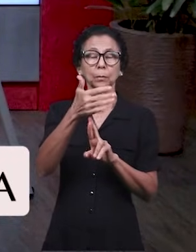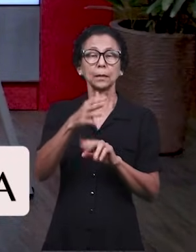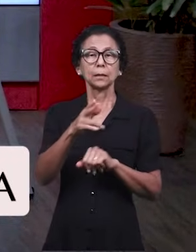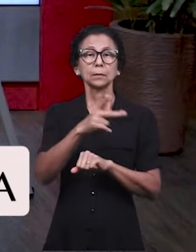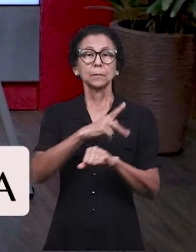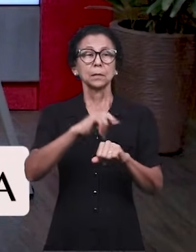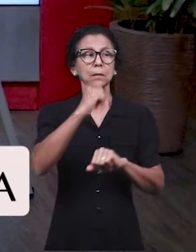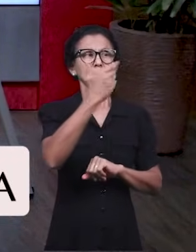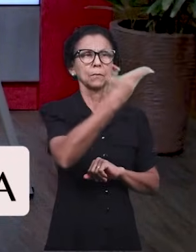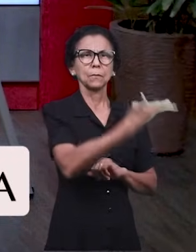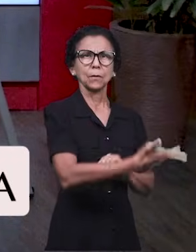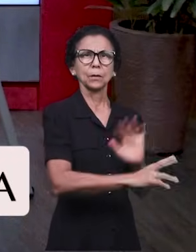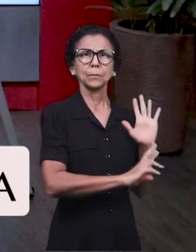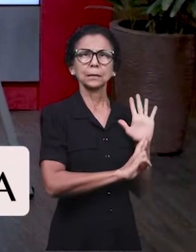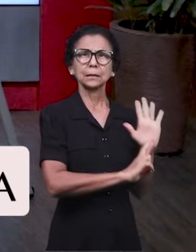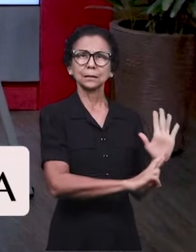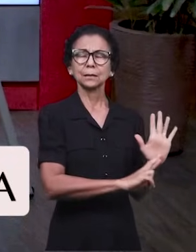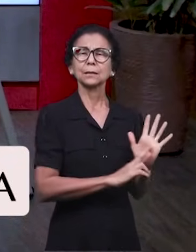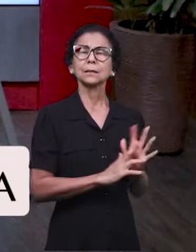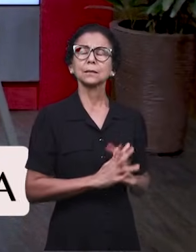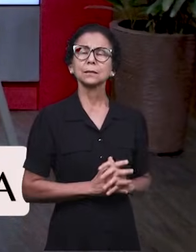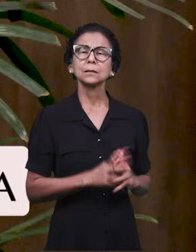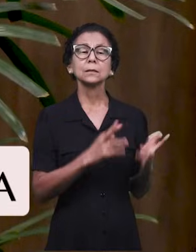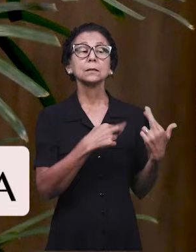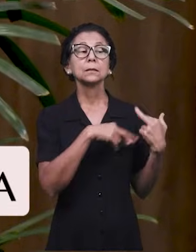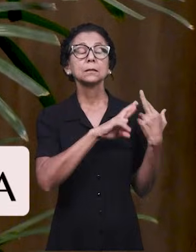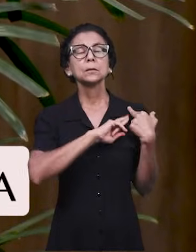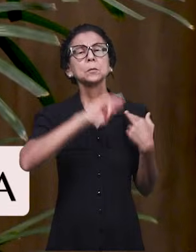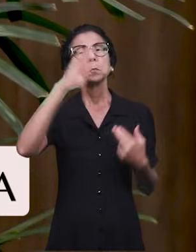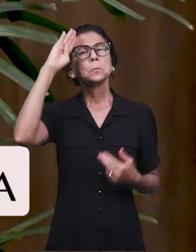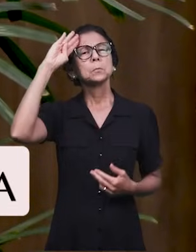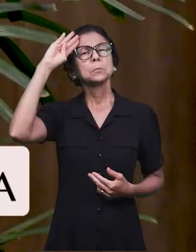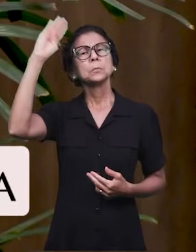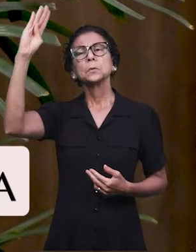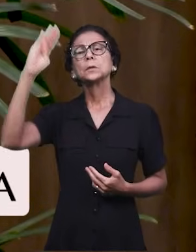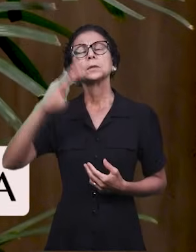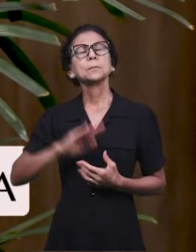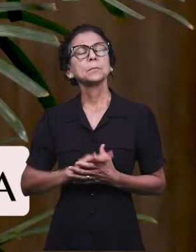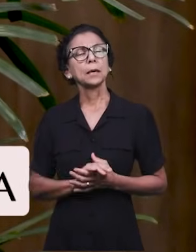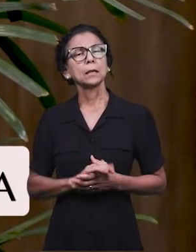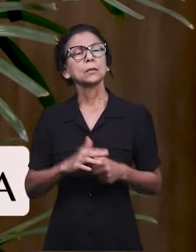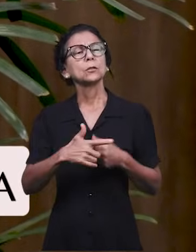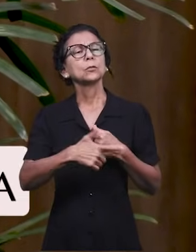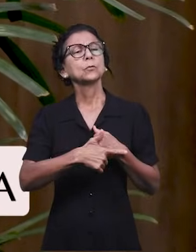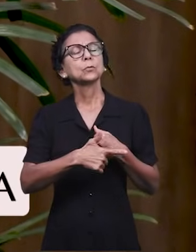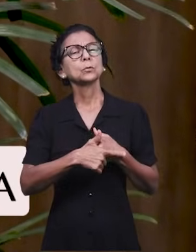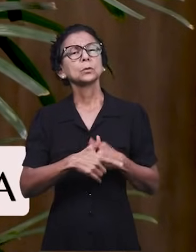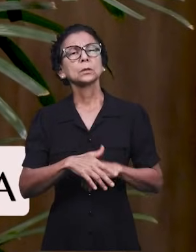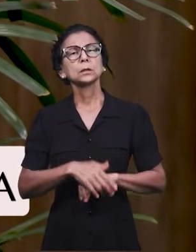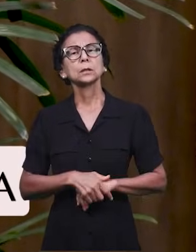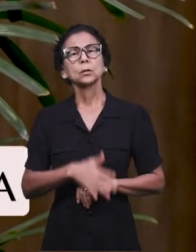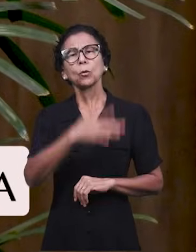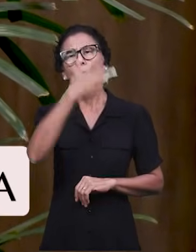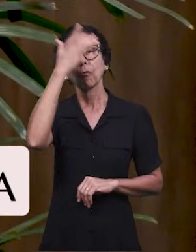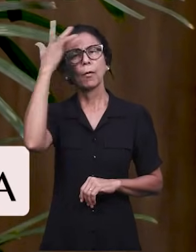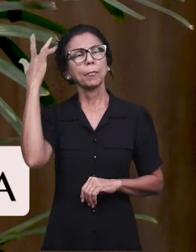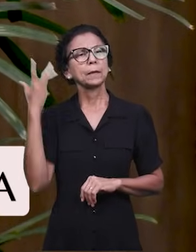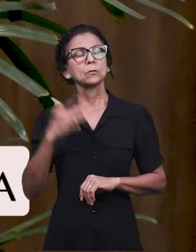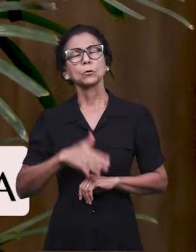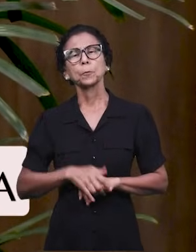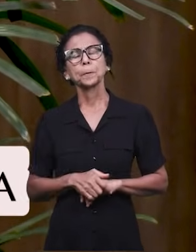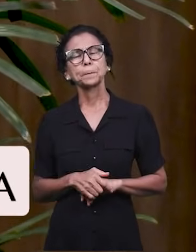quais as principais assim, responsabilidades e funções atribuídas ao embaixador ou cônsul,